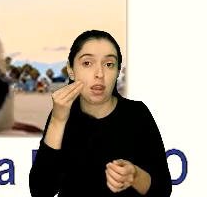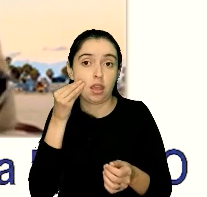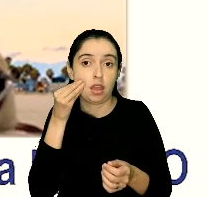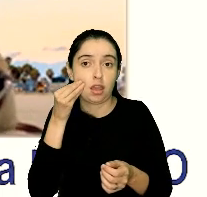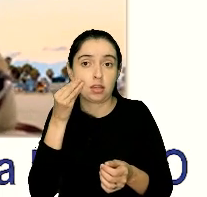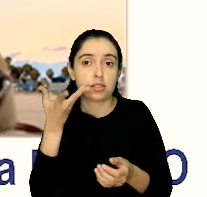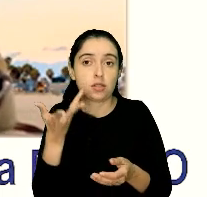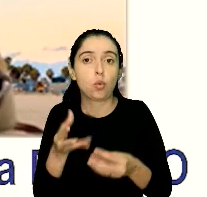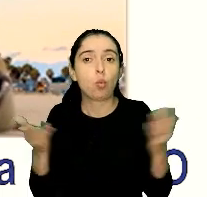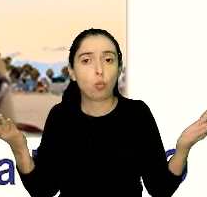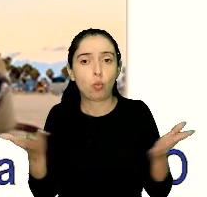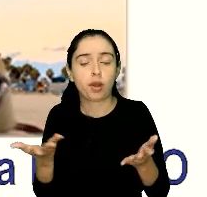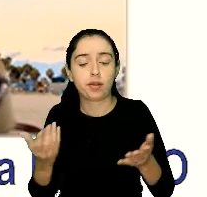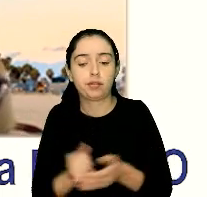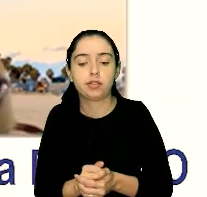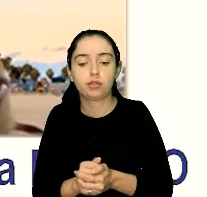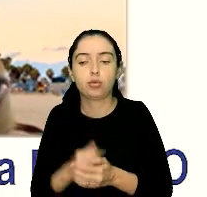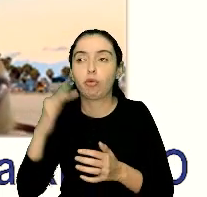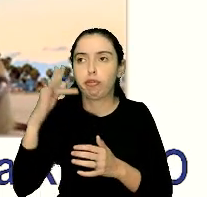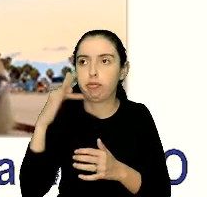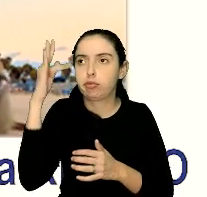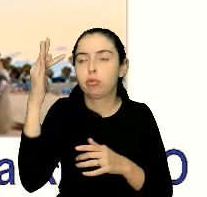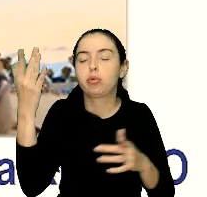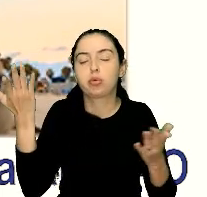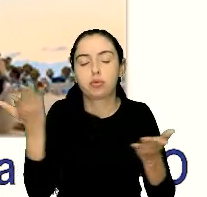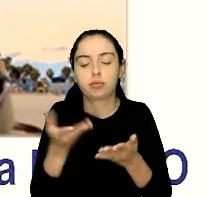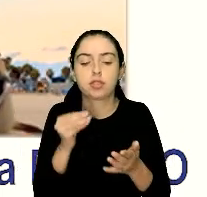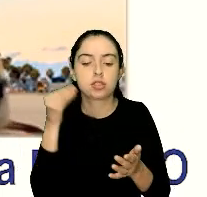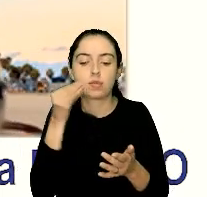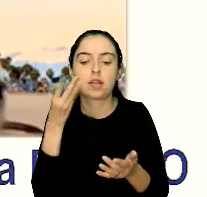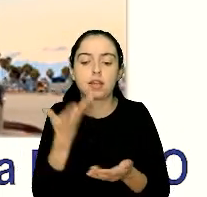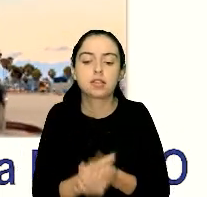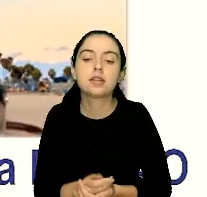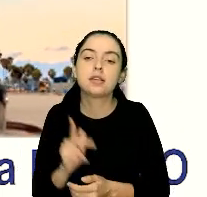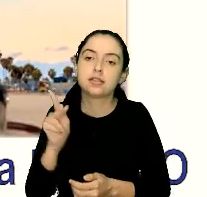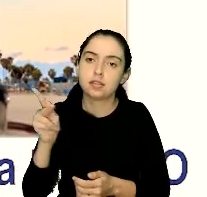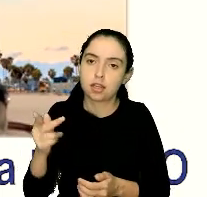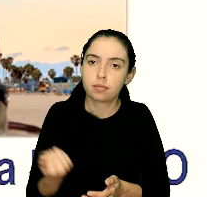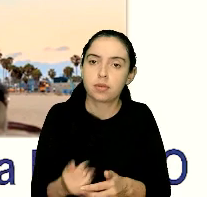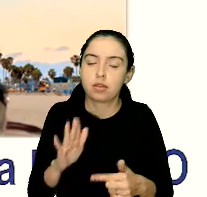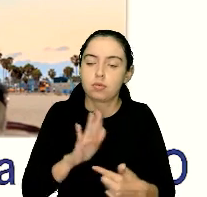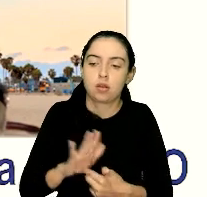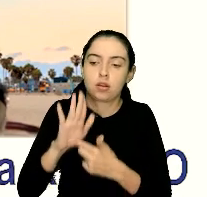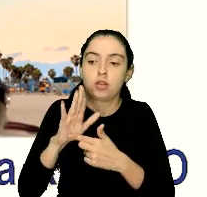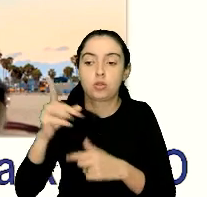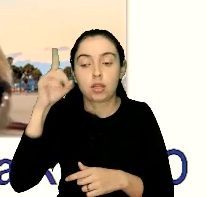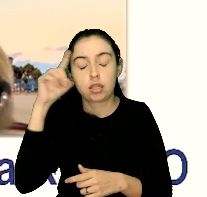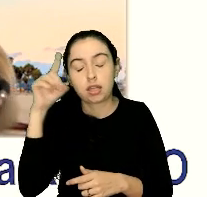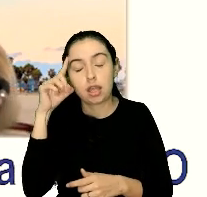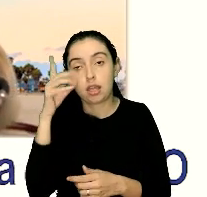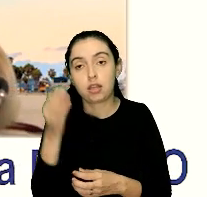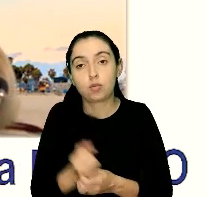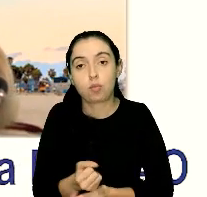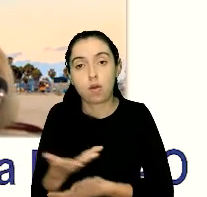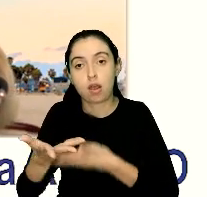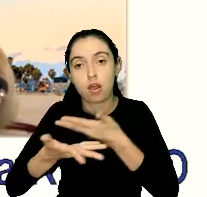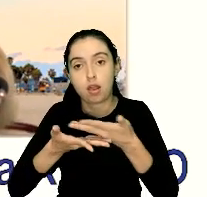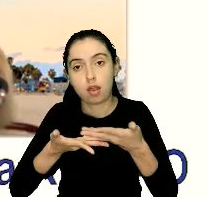estamos passando e o que vamos passar. E, assim, sempre colocando a ideia de um